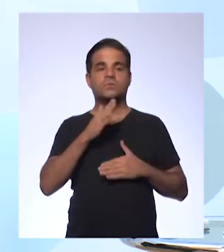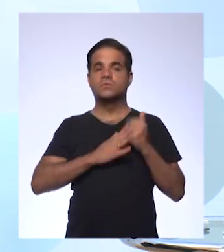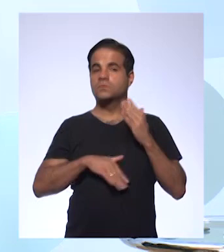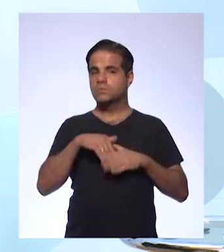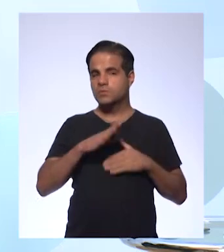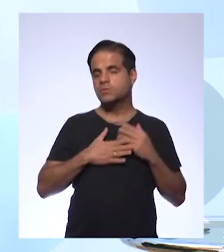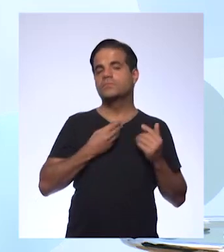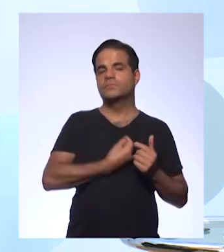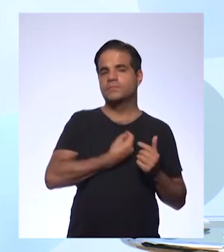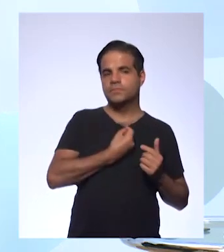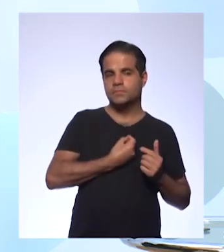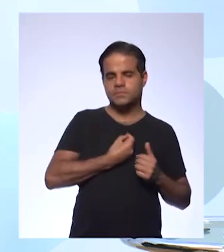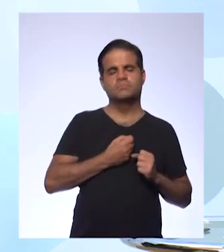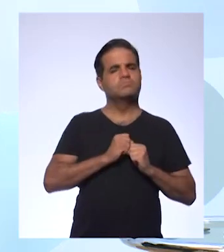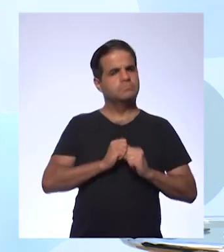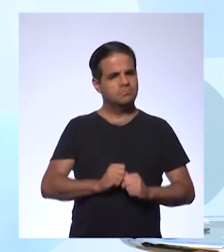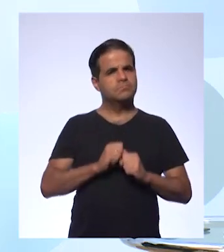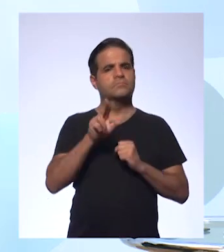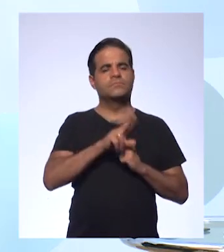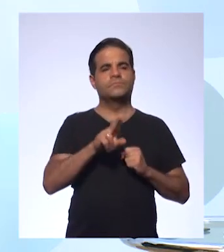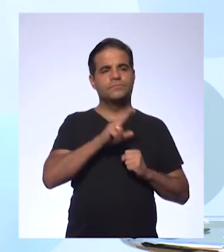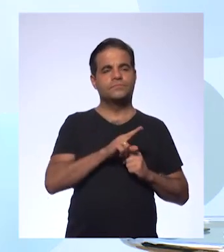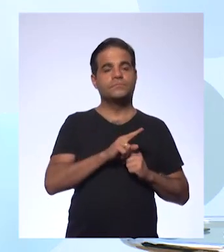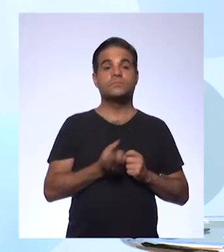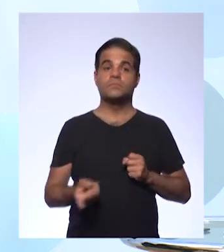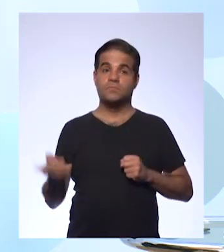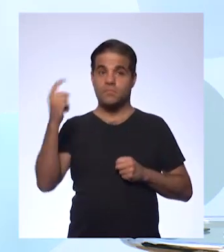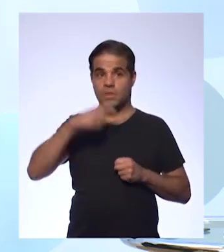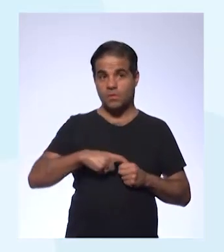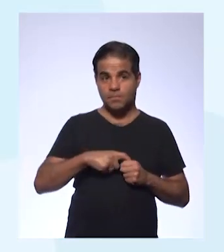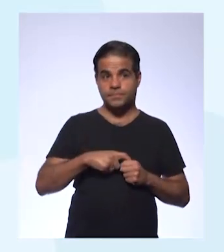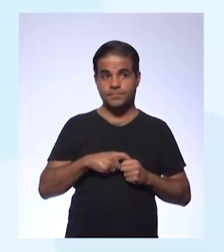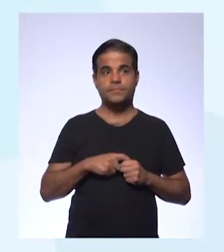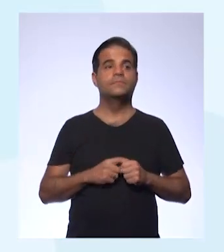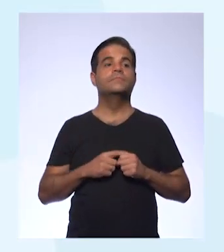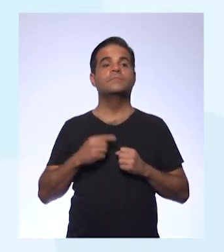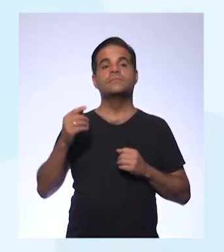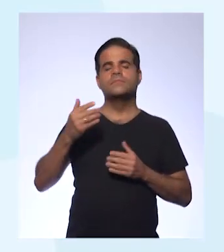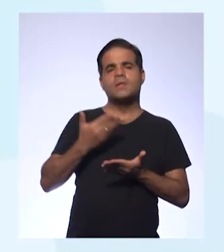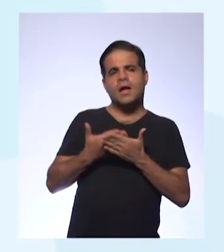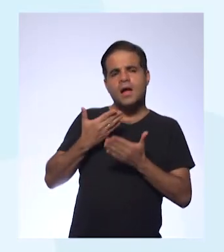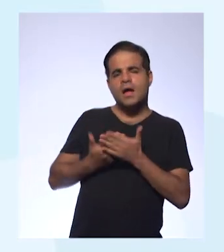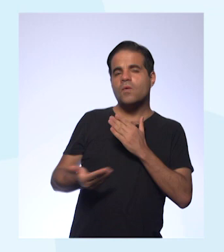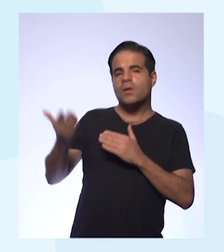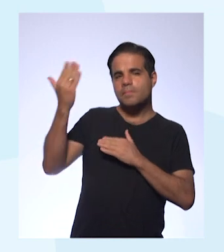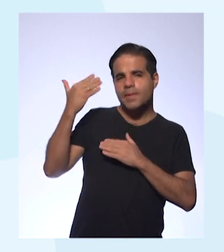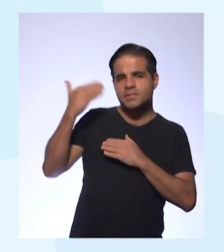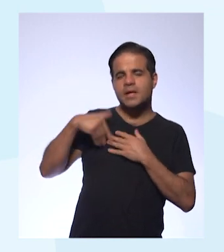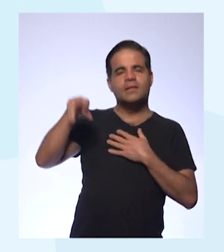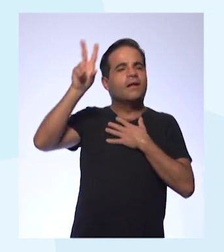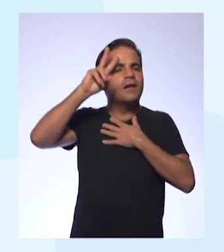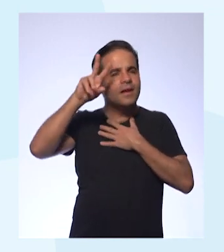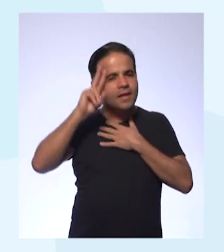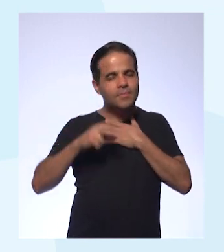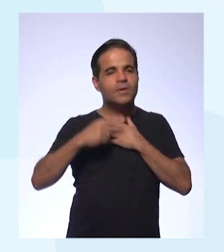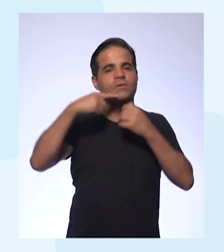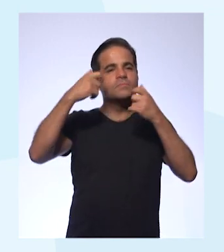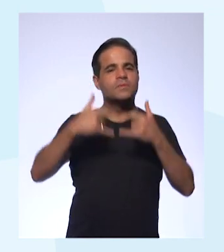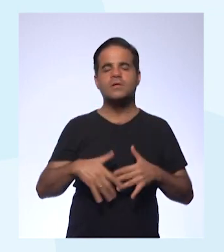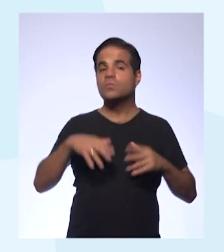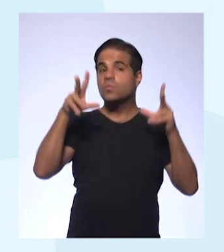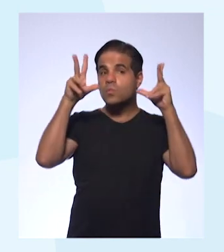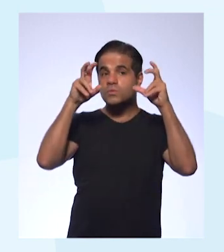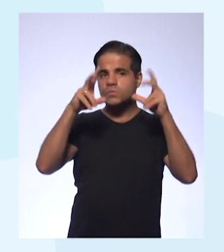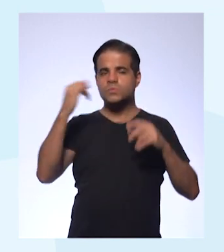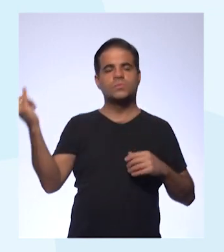e vivências também de vocês. Na retomada, então, olhem só. Na aula passada, vocês se lembram que nós falamos de um assunto